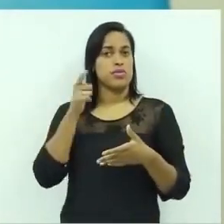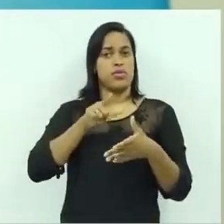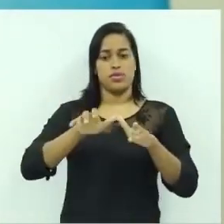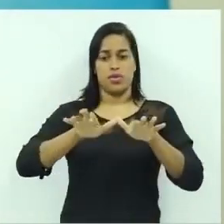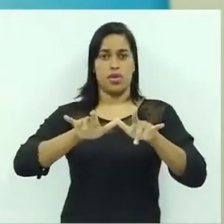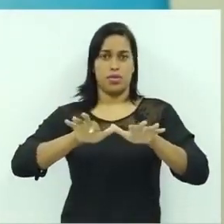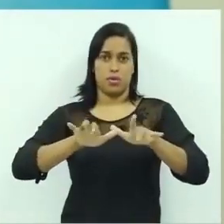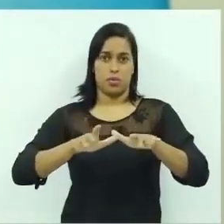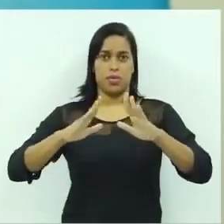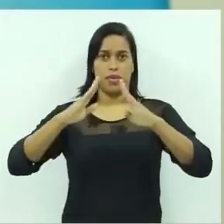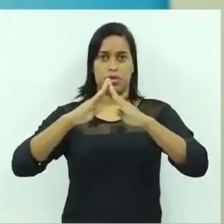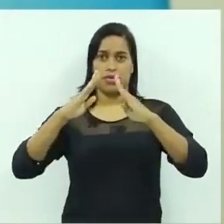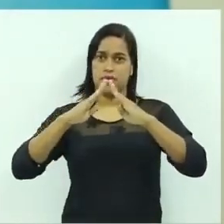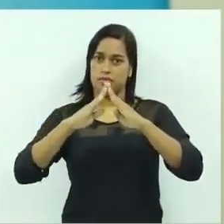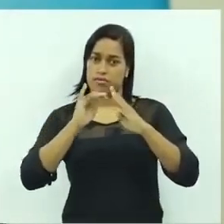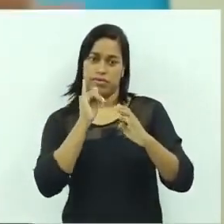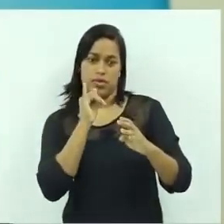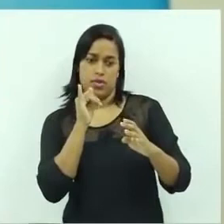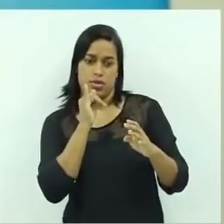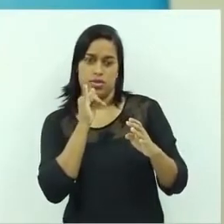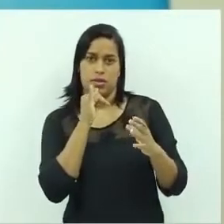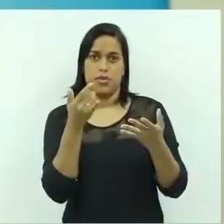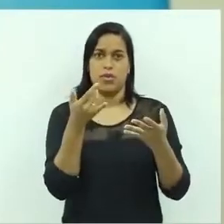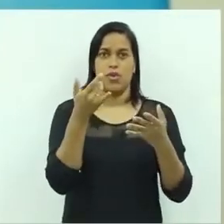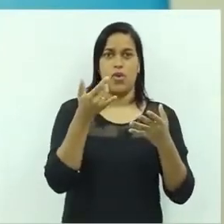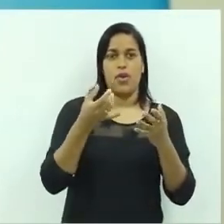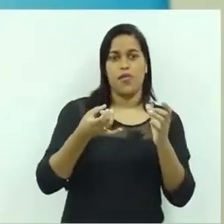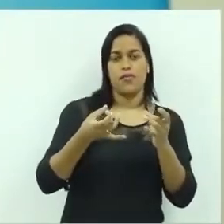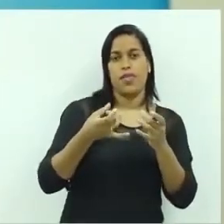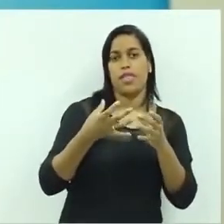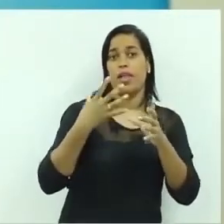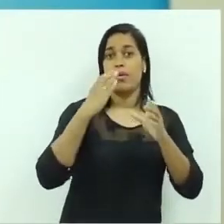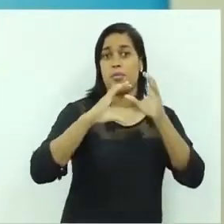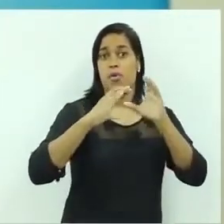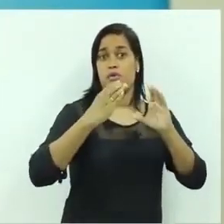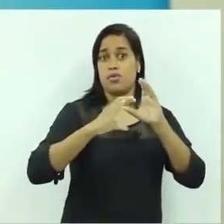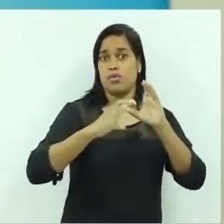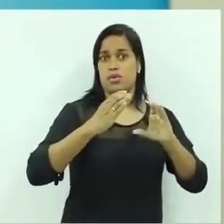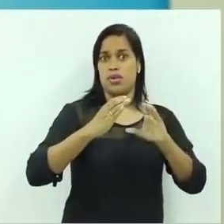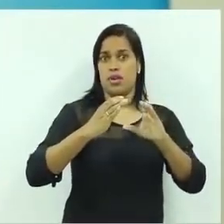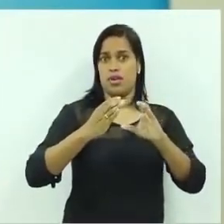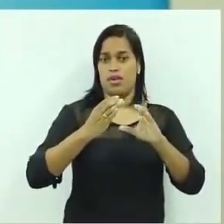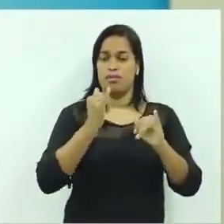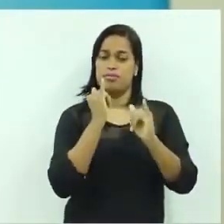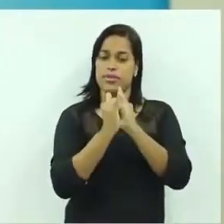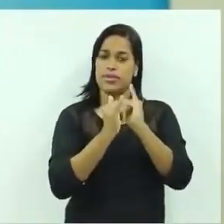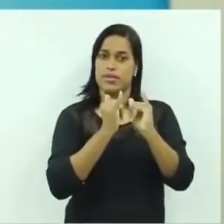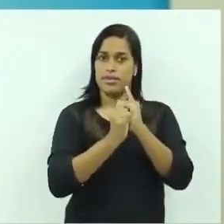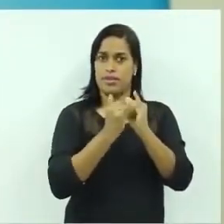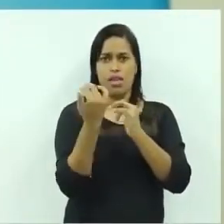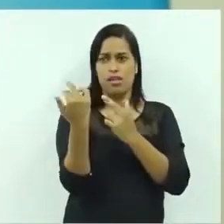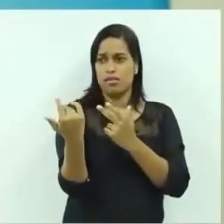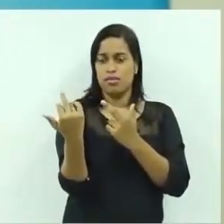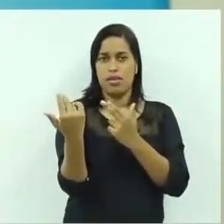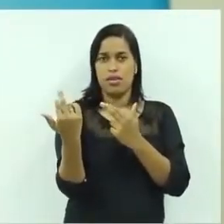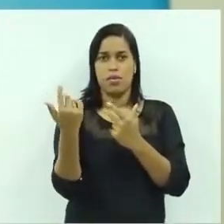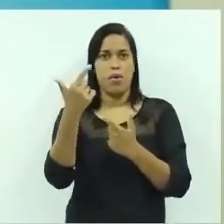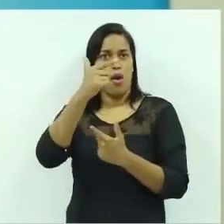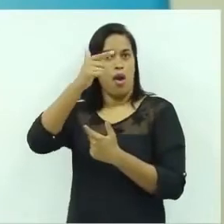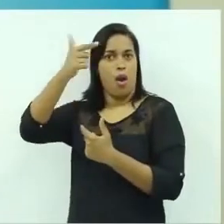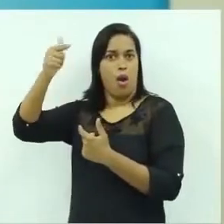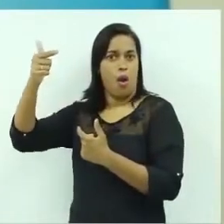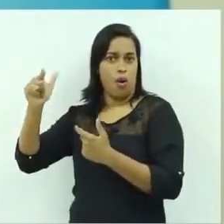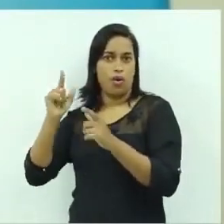computador de casa vender música pela internet e ser concorrente de uma rede como Walmart, Submarino,